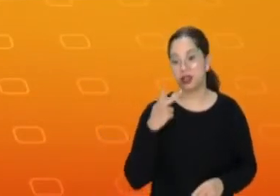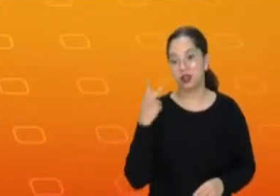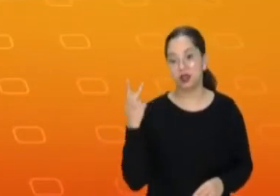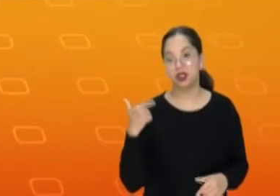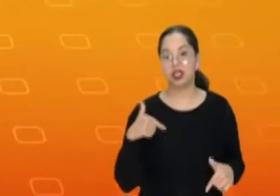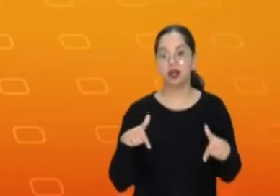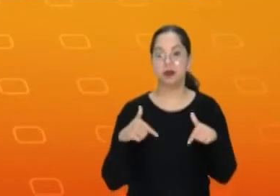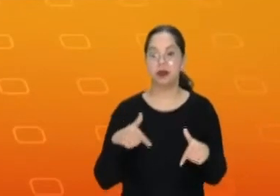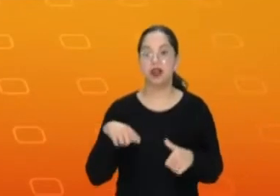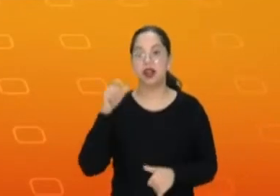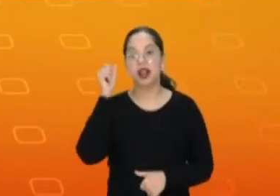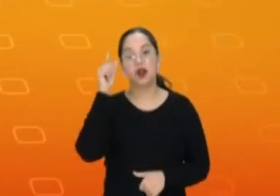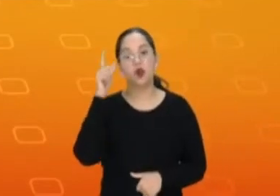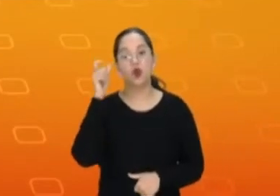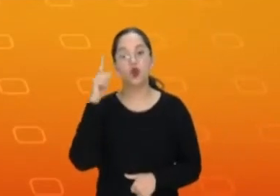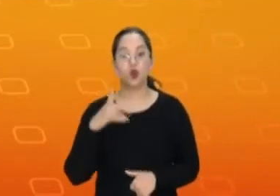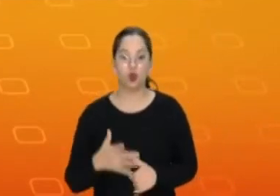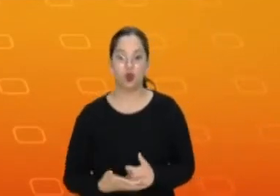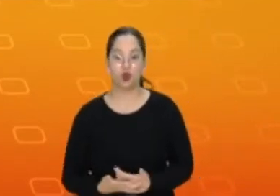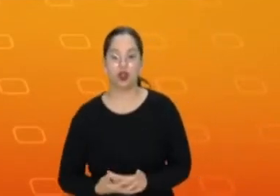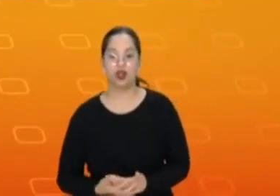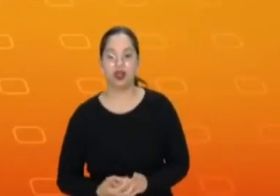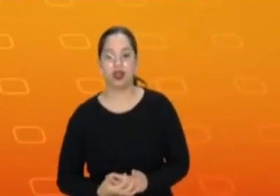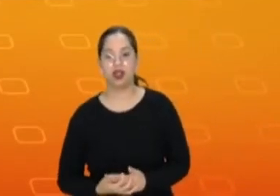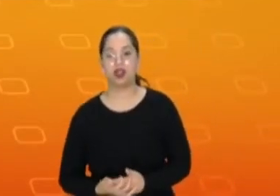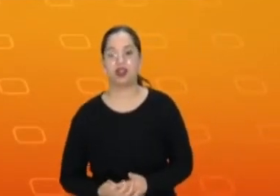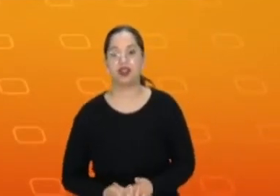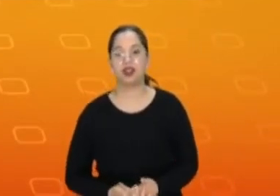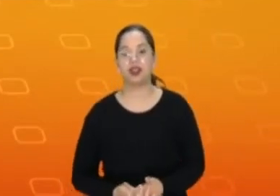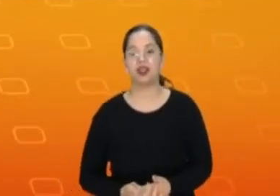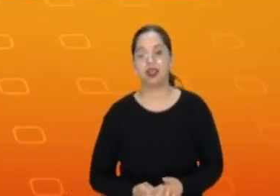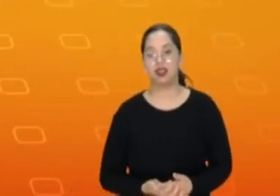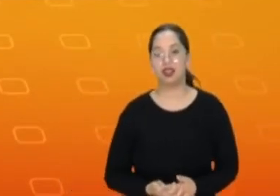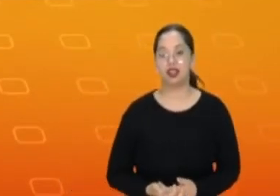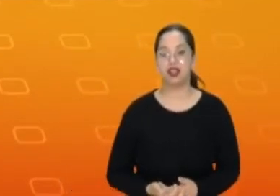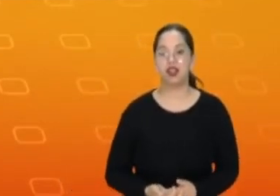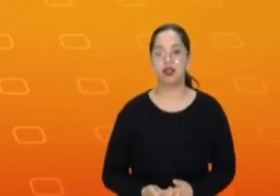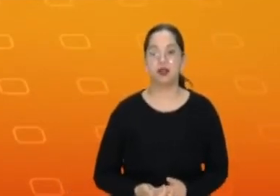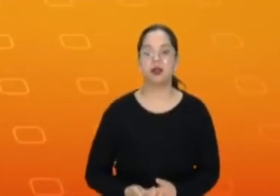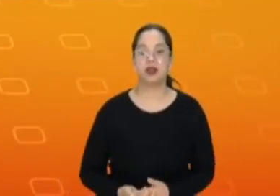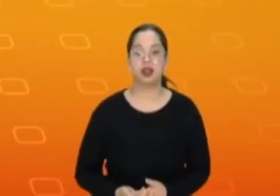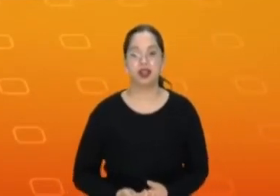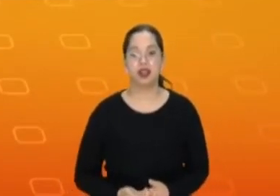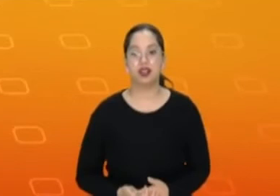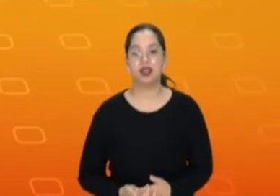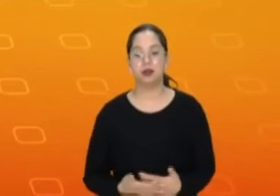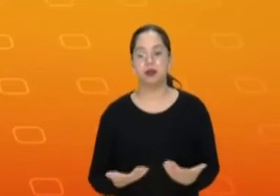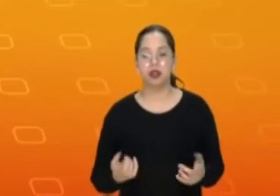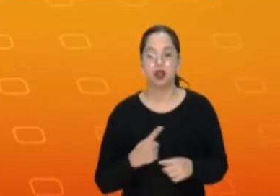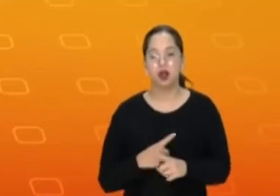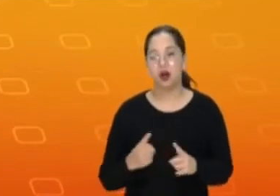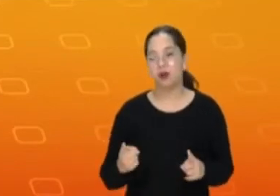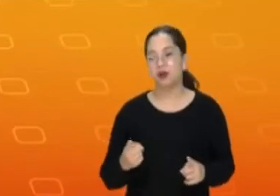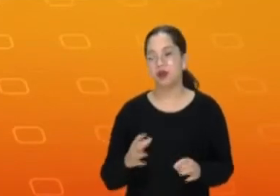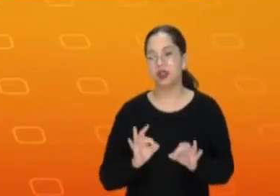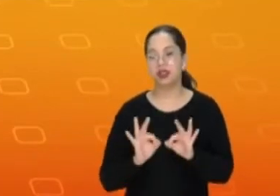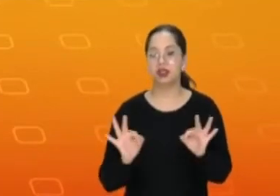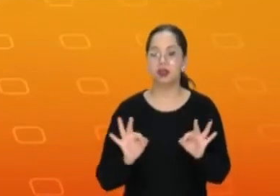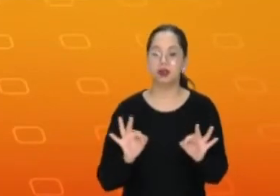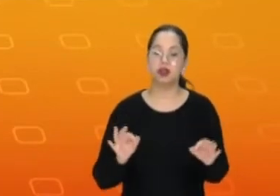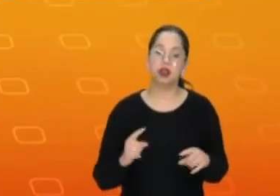novos skills. É claro que ali eu trazia a colocação de uma forma muito rasa, mas essa pergunta